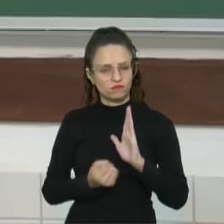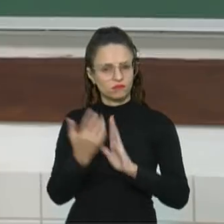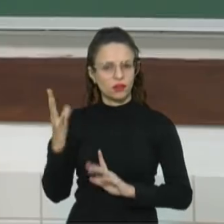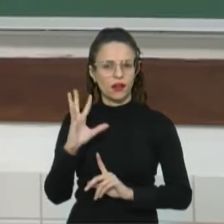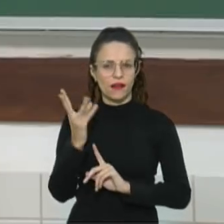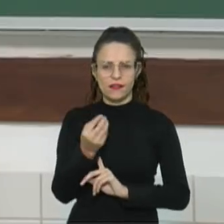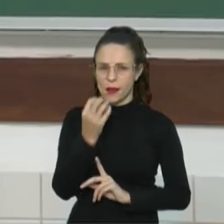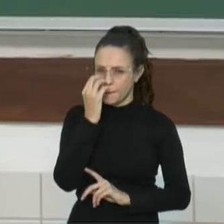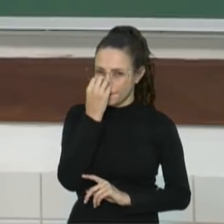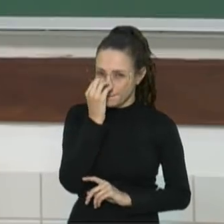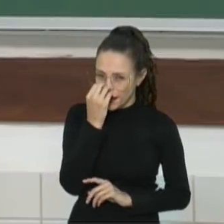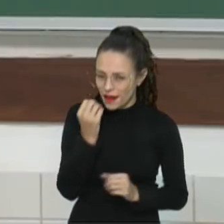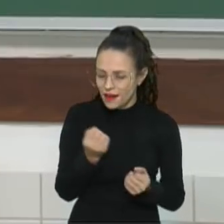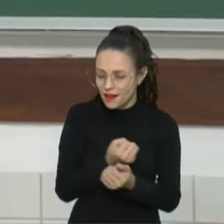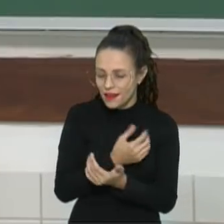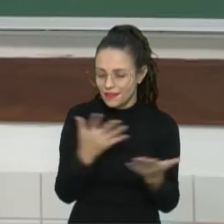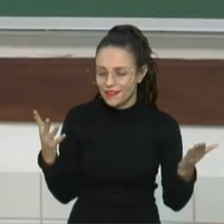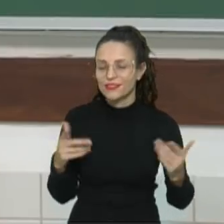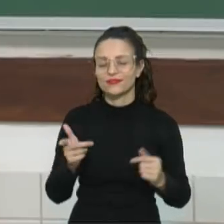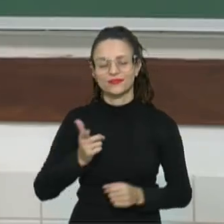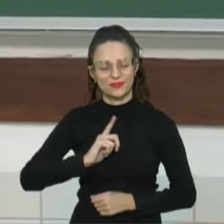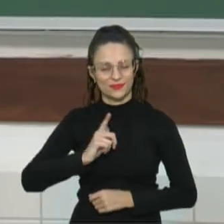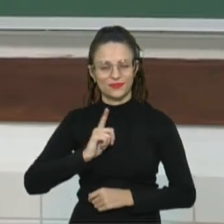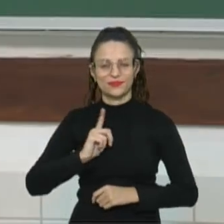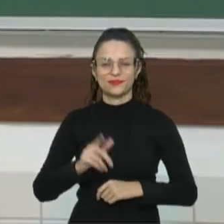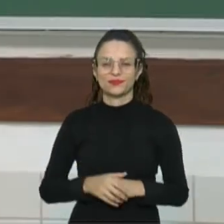do palhaço, muita palhaçada por aí.